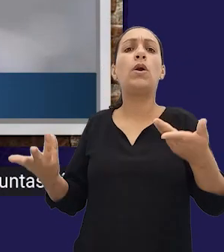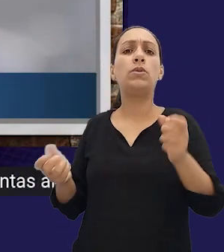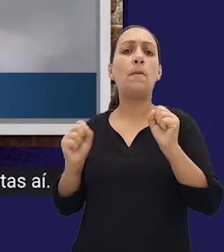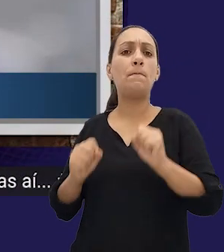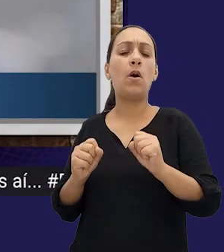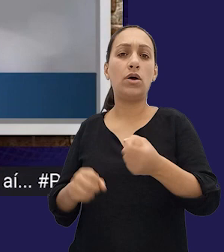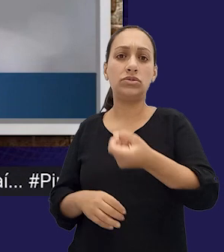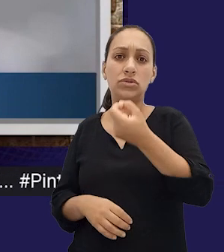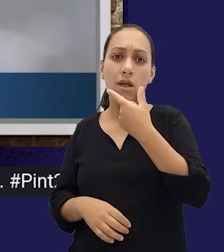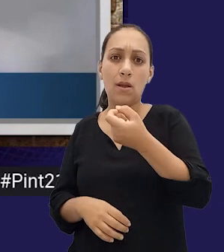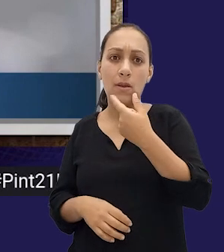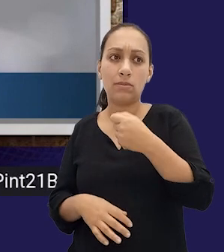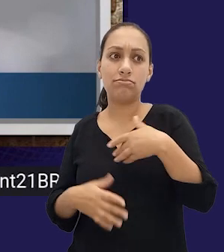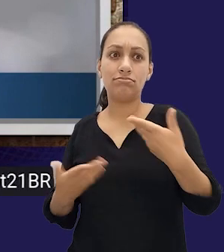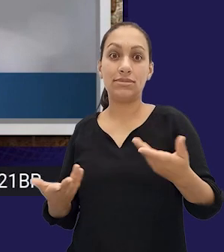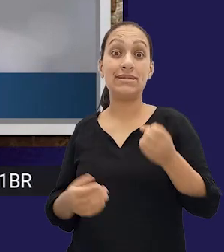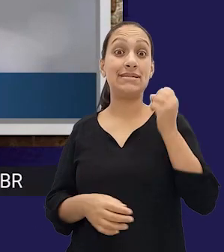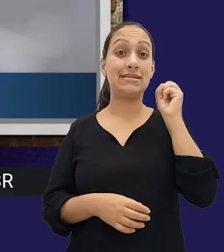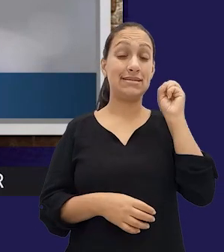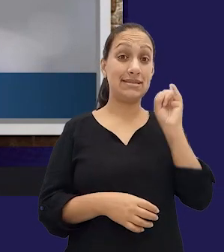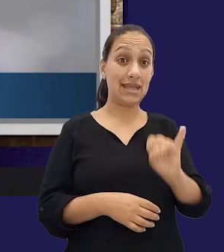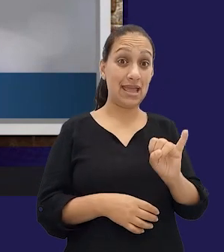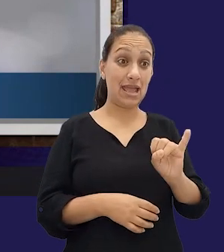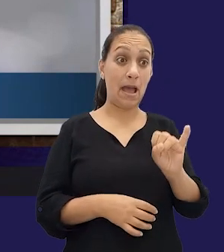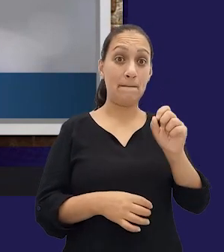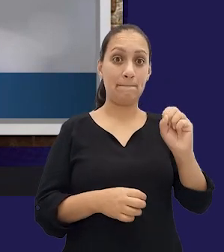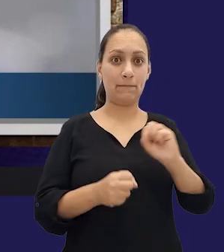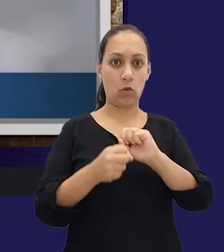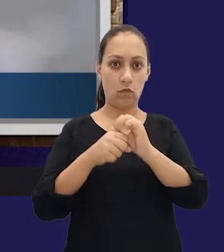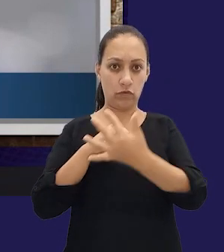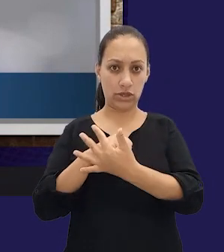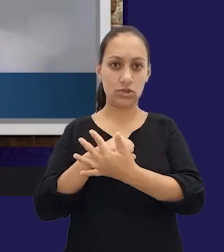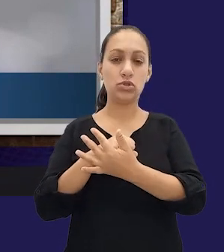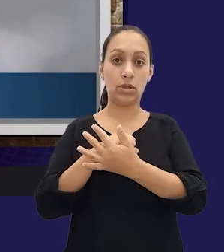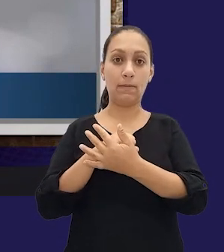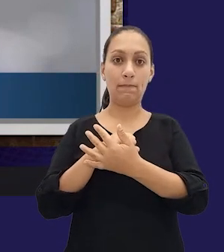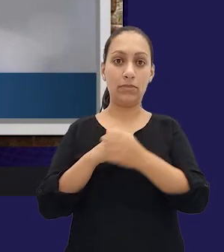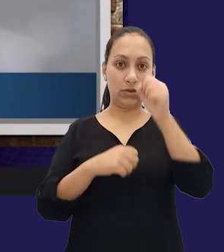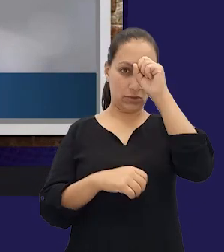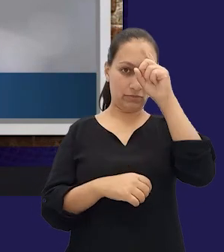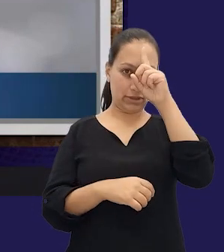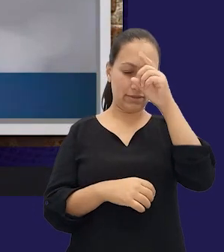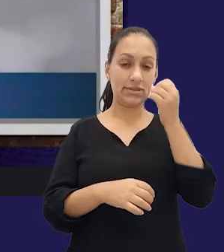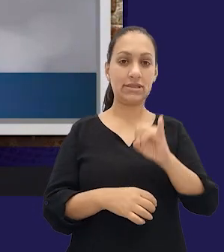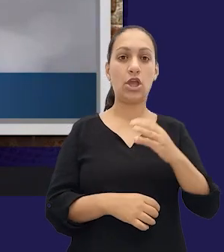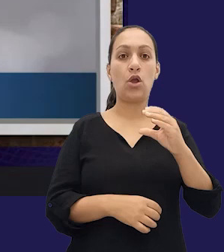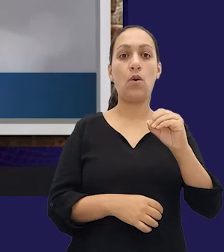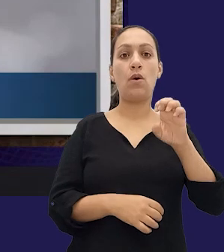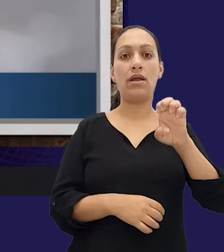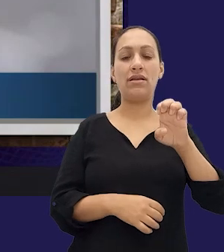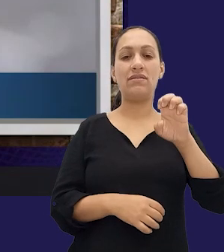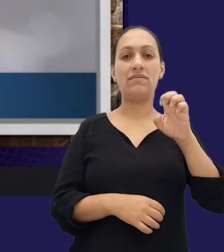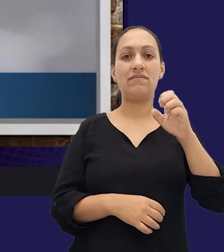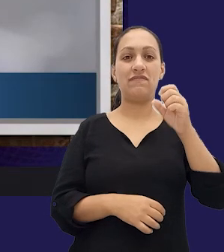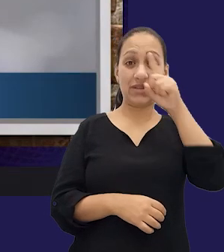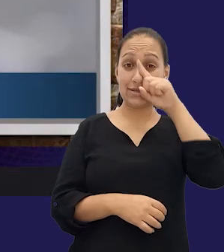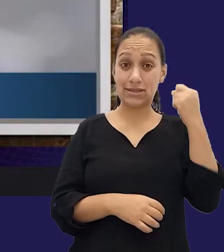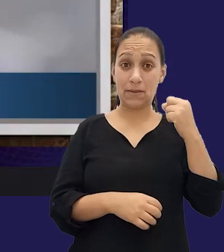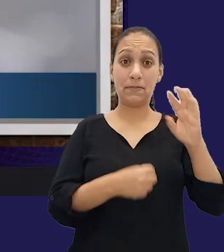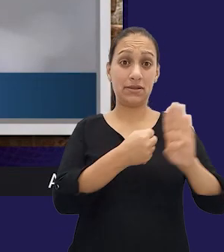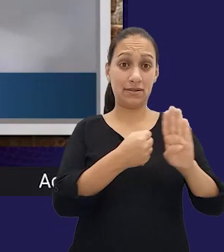com Covid-19? Somente se o paciente tiver uma co-infecção bacteriana. Aí ele vai